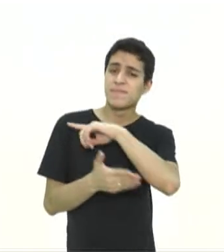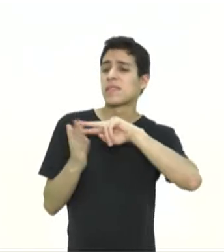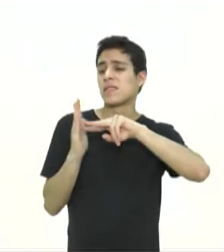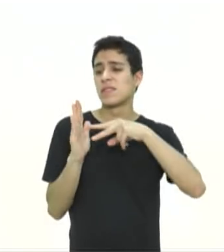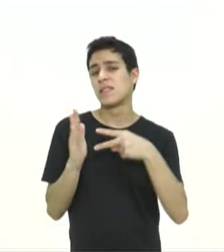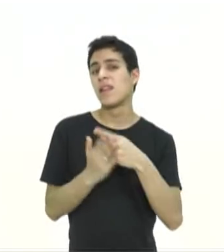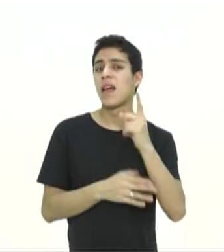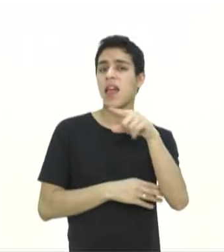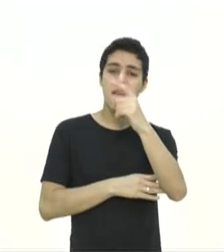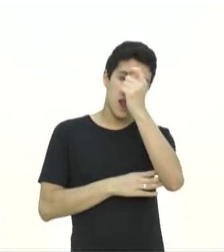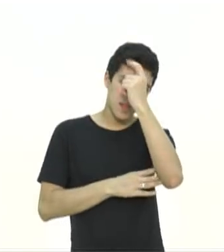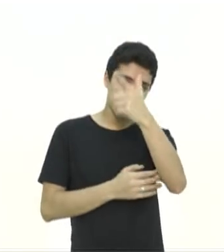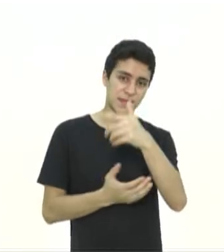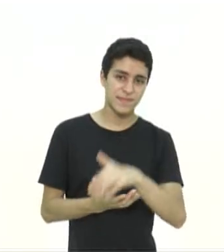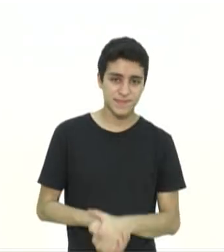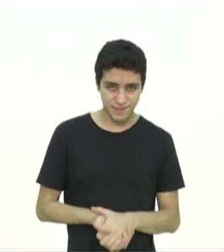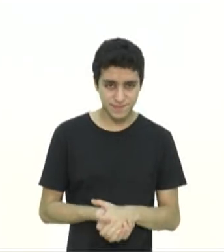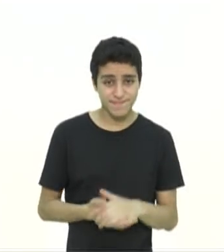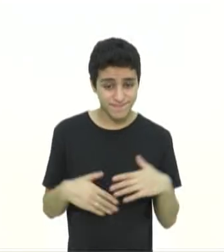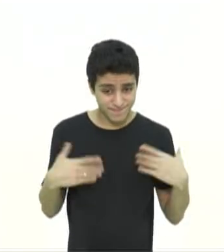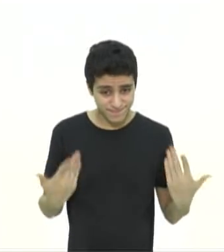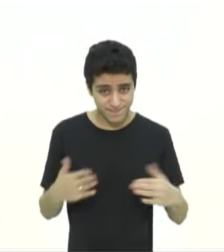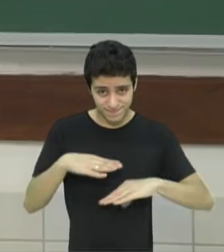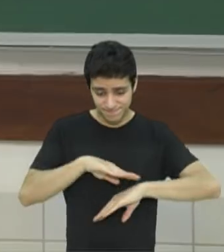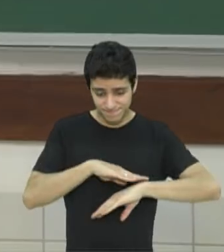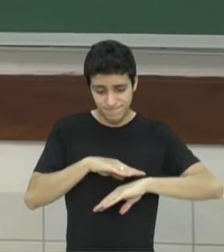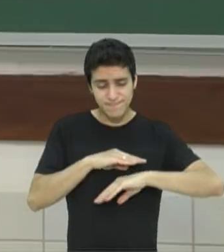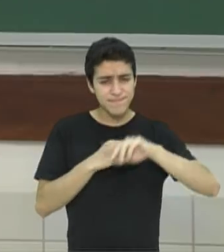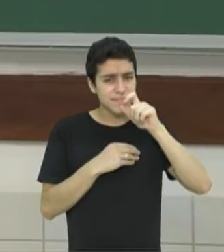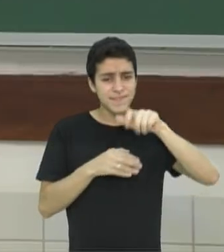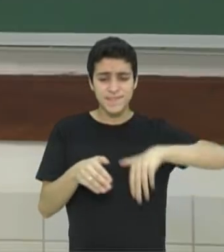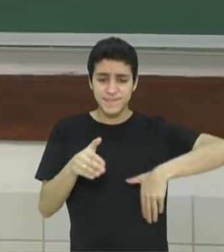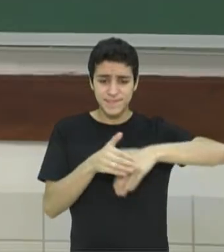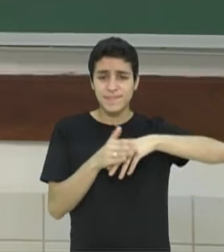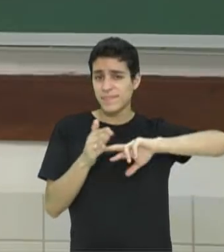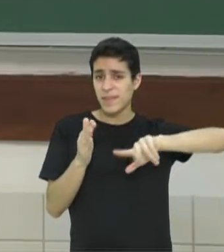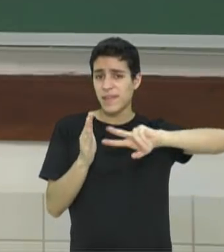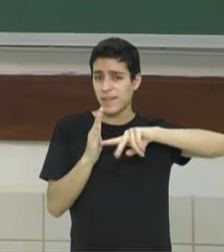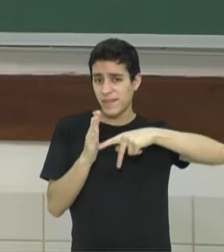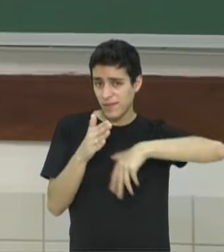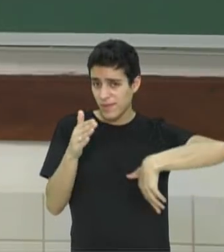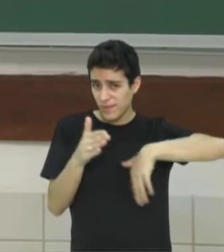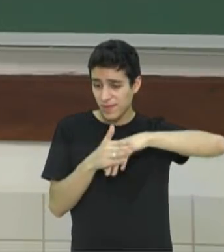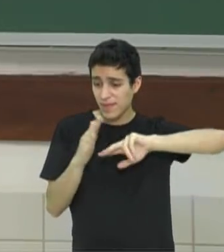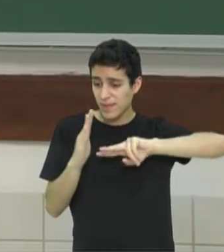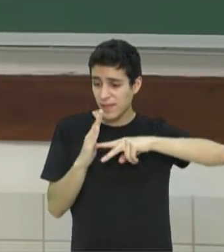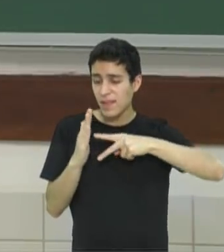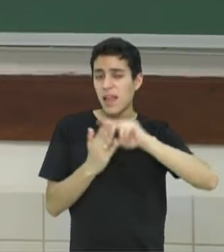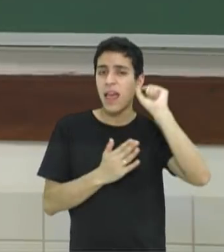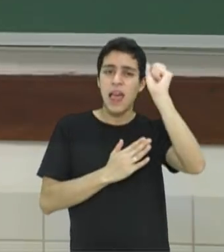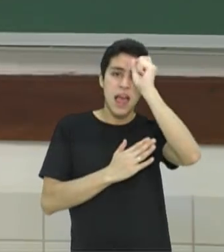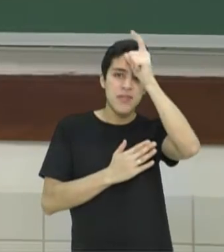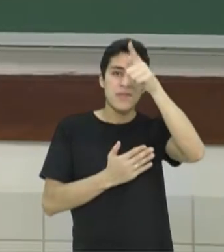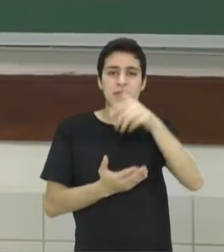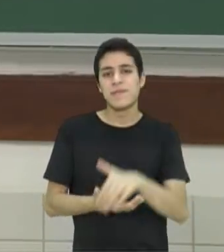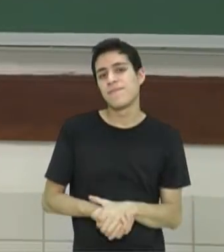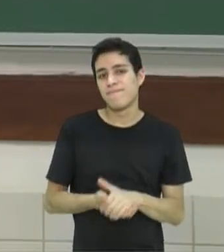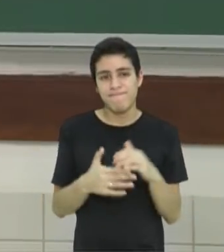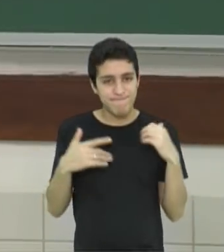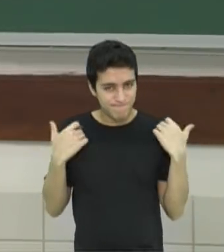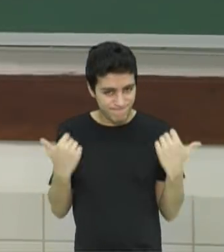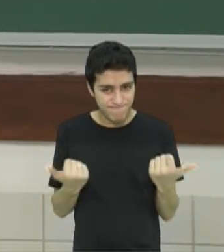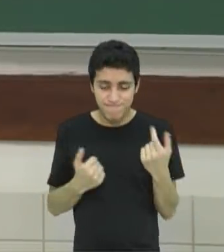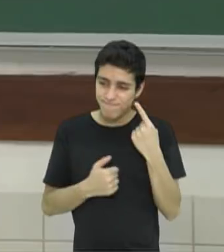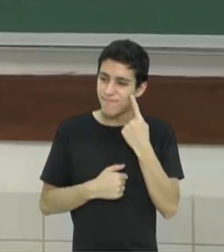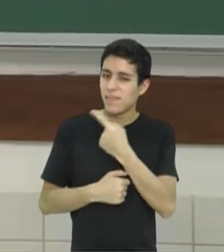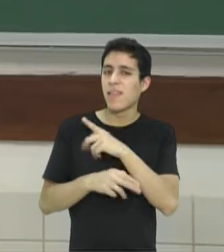significa adivinhar. Neste caso, a palavra chutar não significa chutar, significa adivinhar, ok?